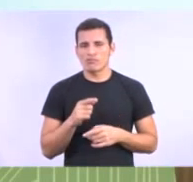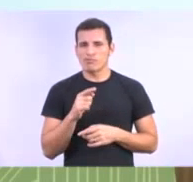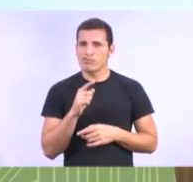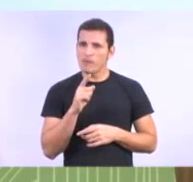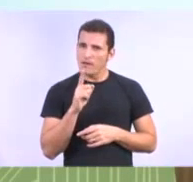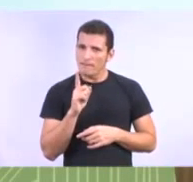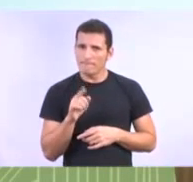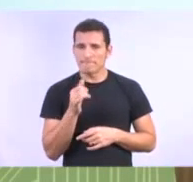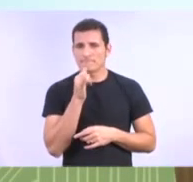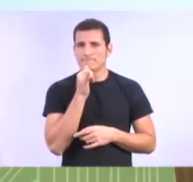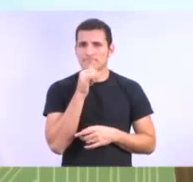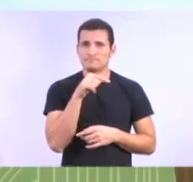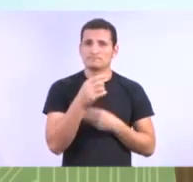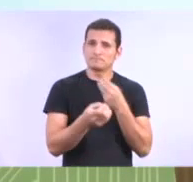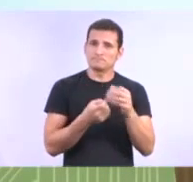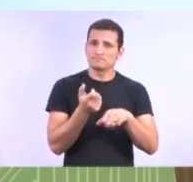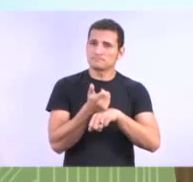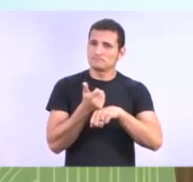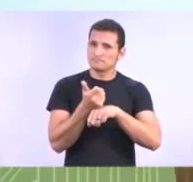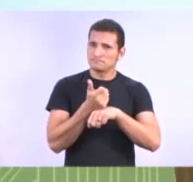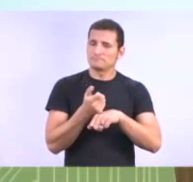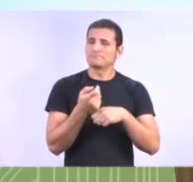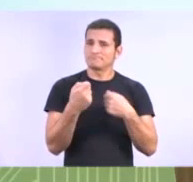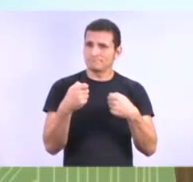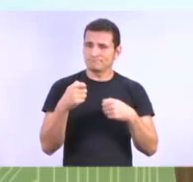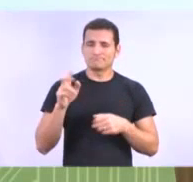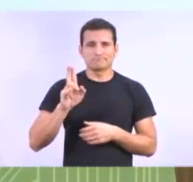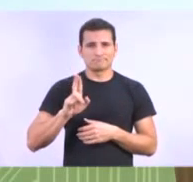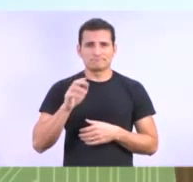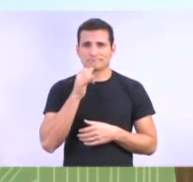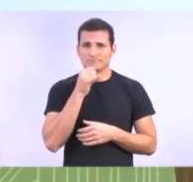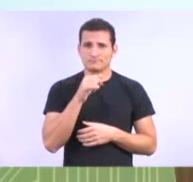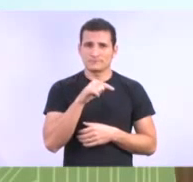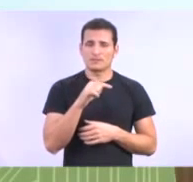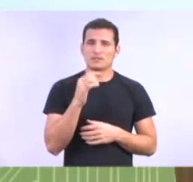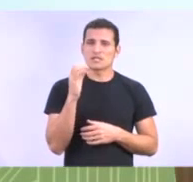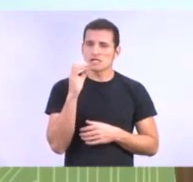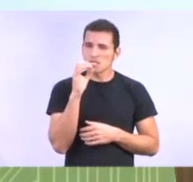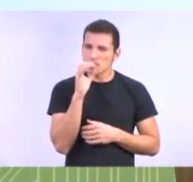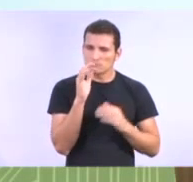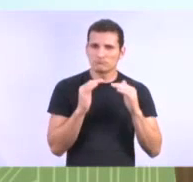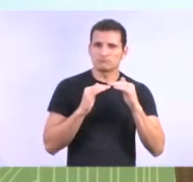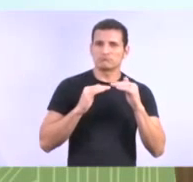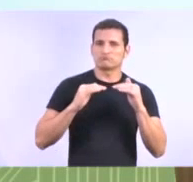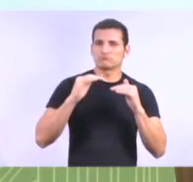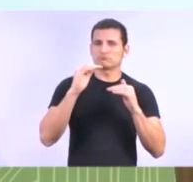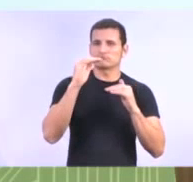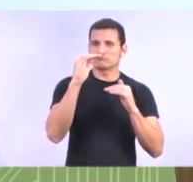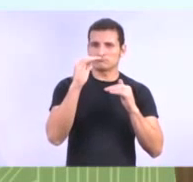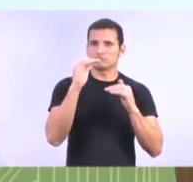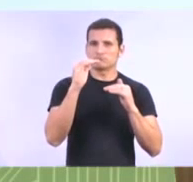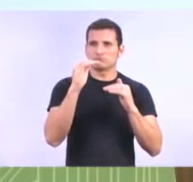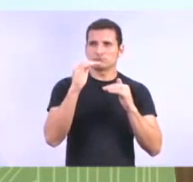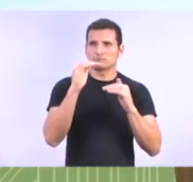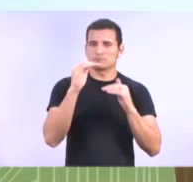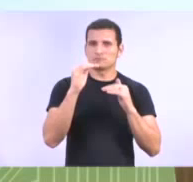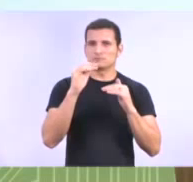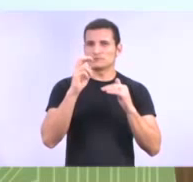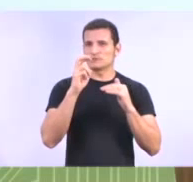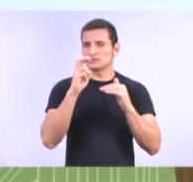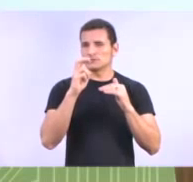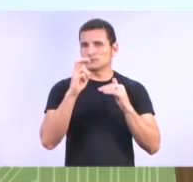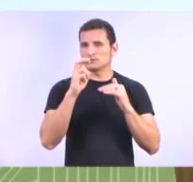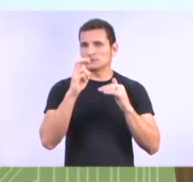de como a prioridade ela deve ser aplicada. Se a temperatura passasse, chegasse em 5